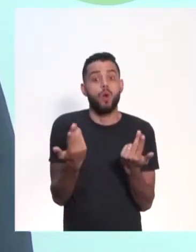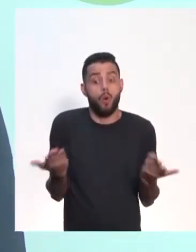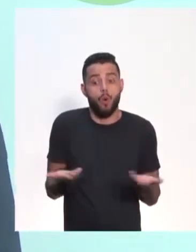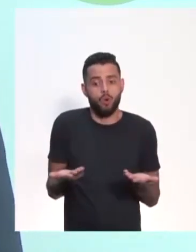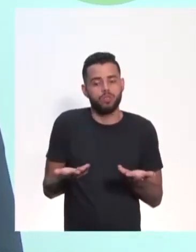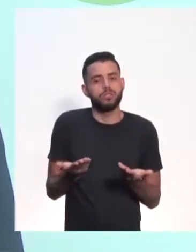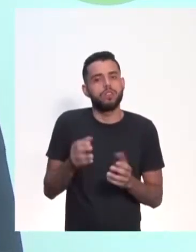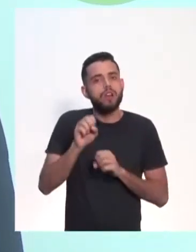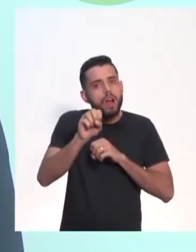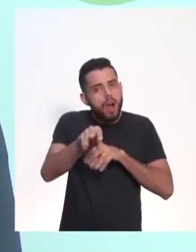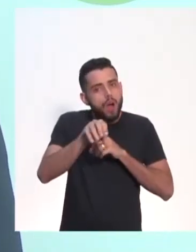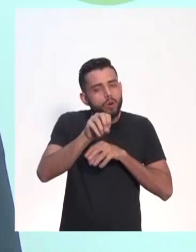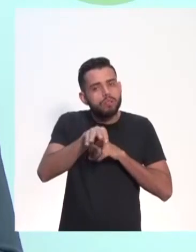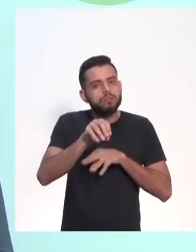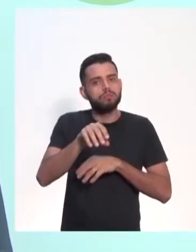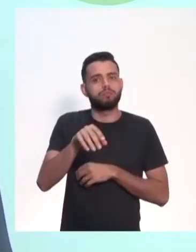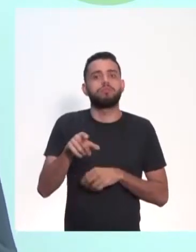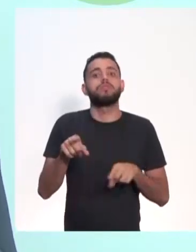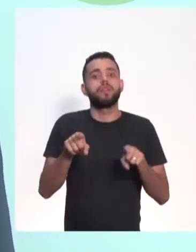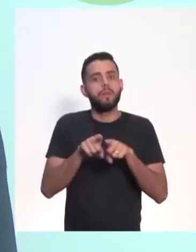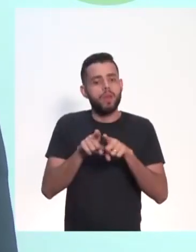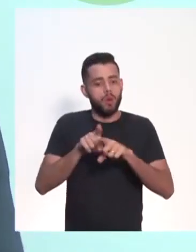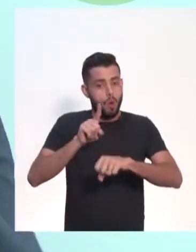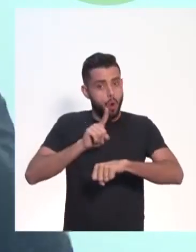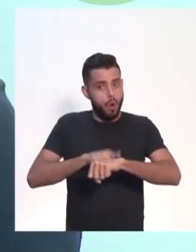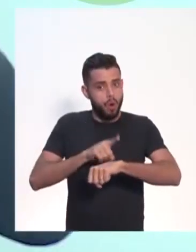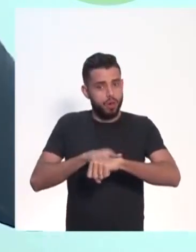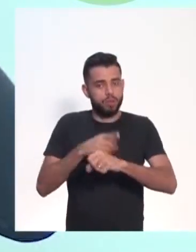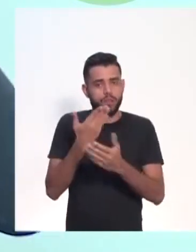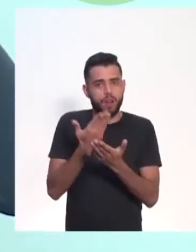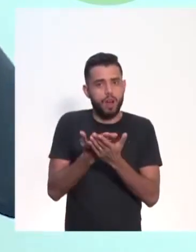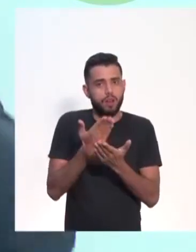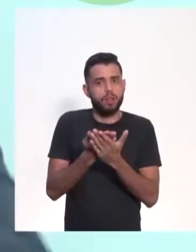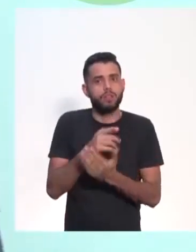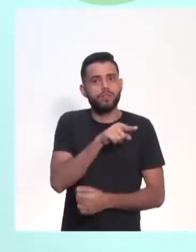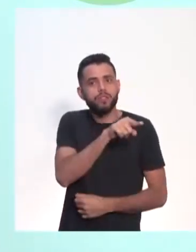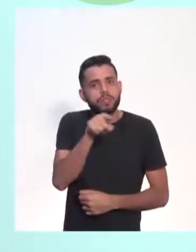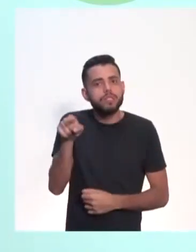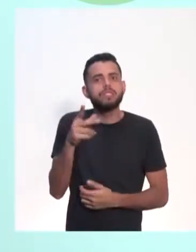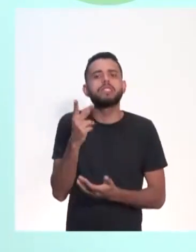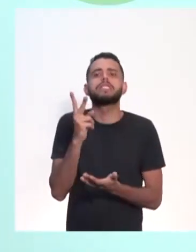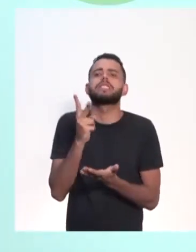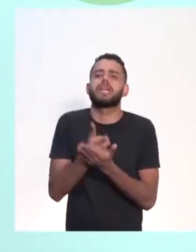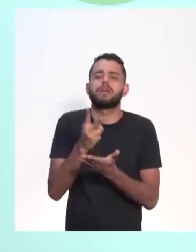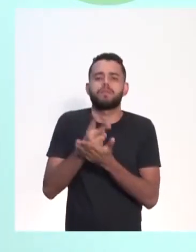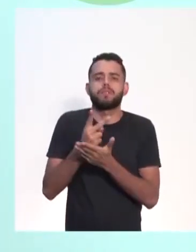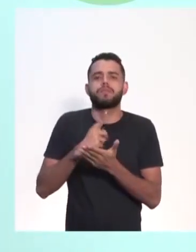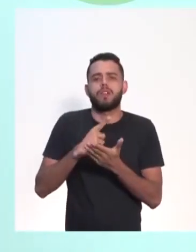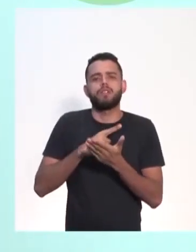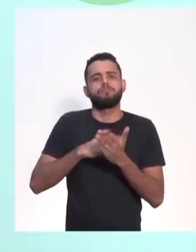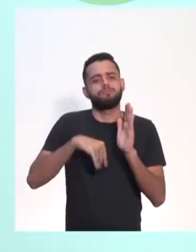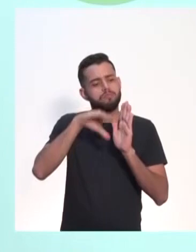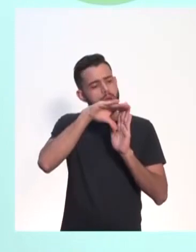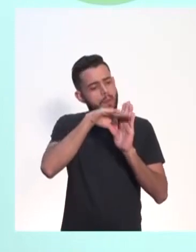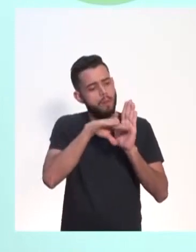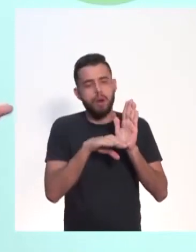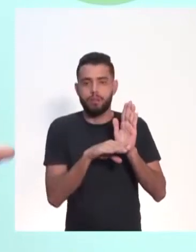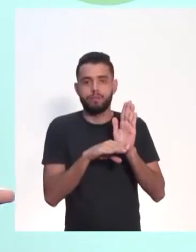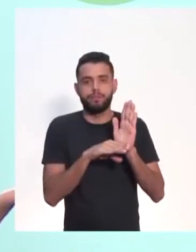hoje comigo, a gente sabe que o horário da aula de vocês sempre vai estar ali naquele quadro. O que a gente precisa